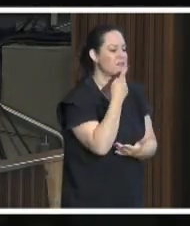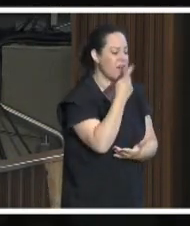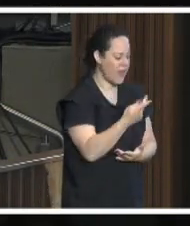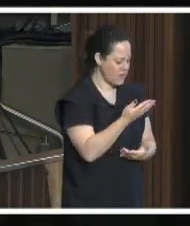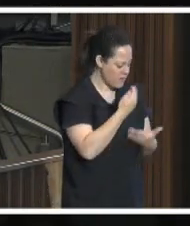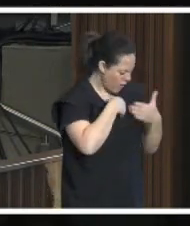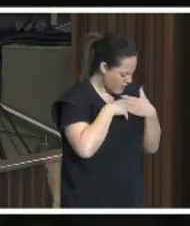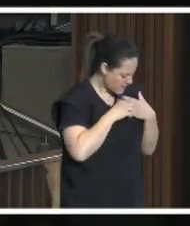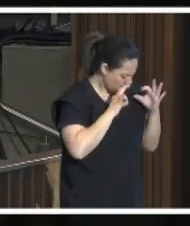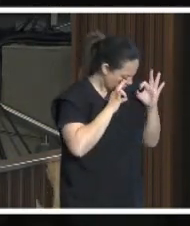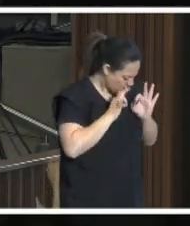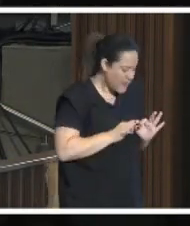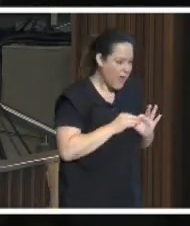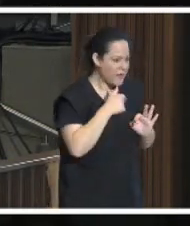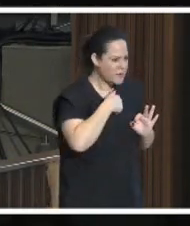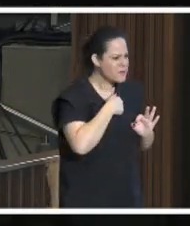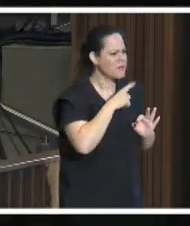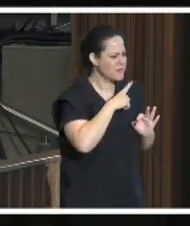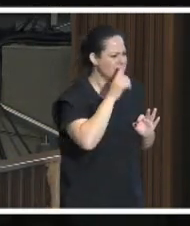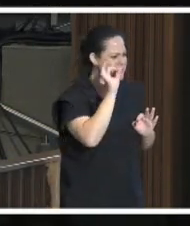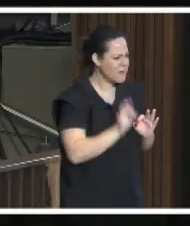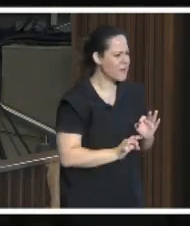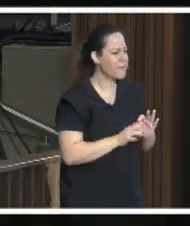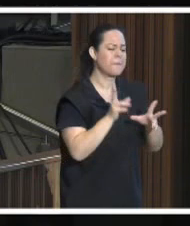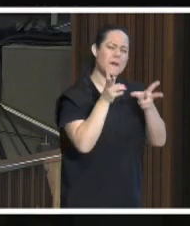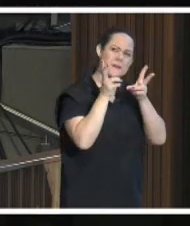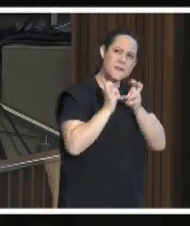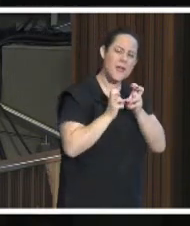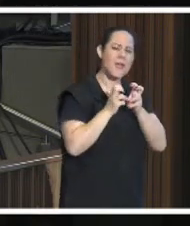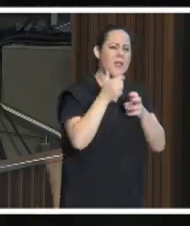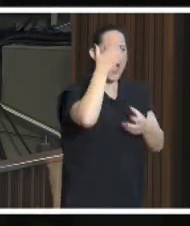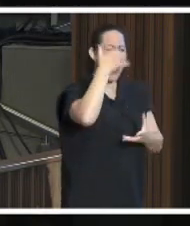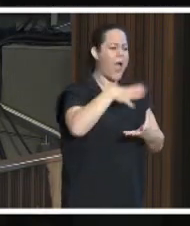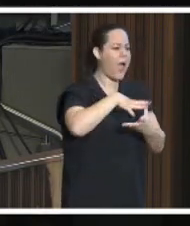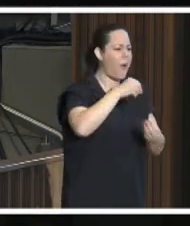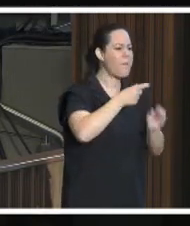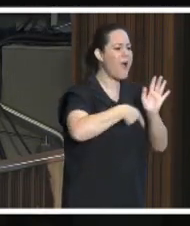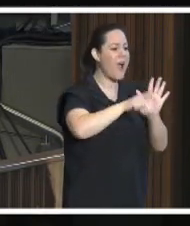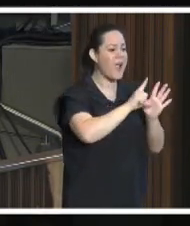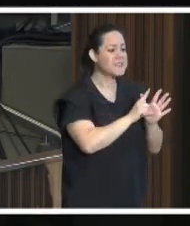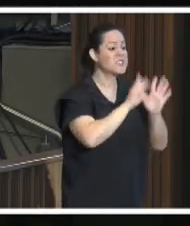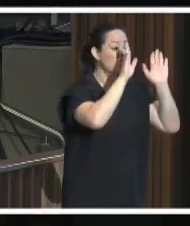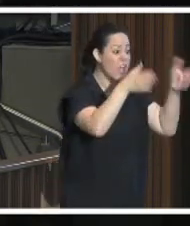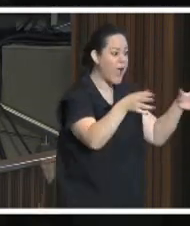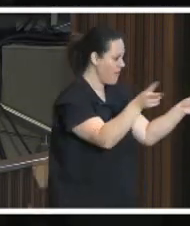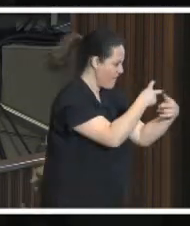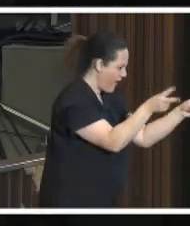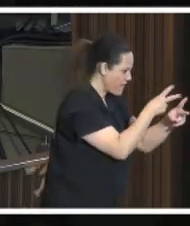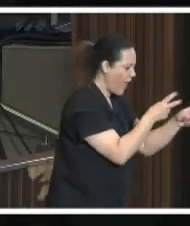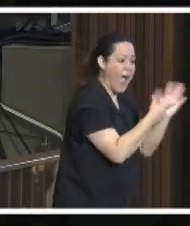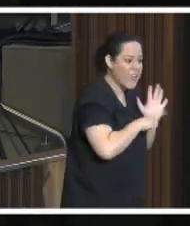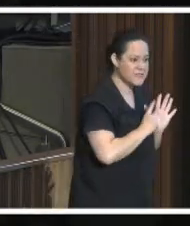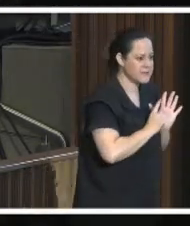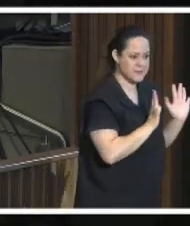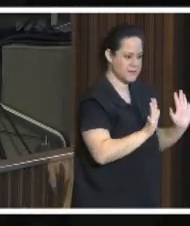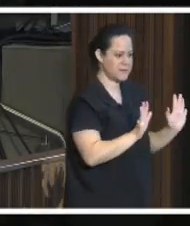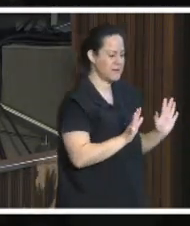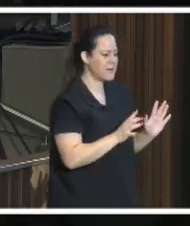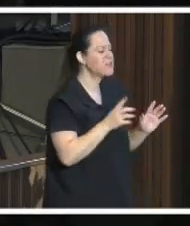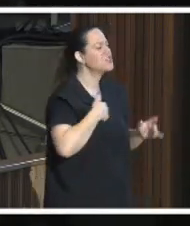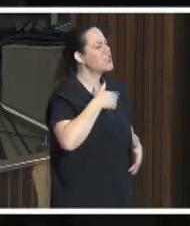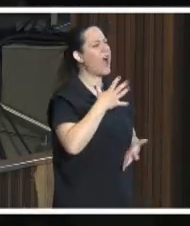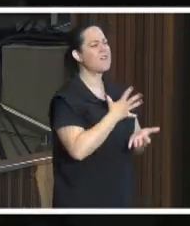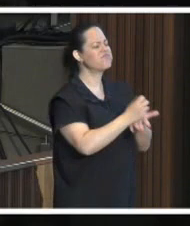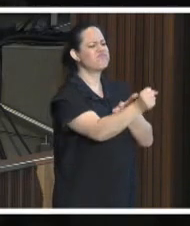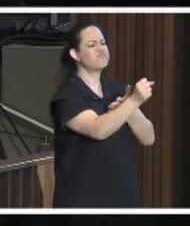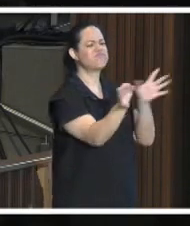do coração, a gente vai perceber dentro da alma, antes que as coisas aconteçam ao nosso redor, que